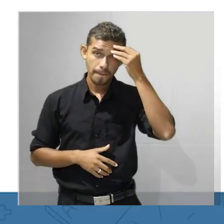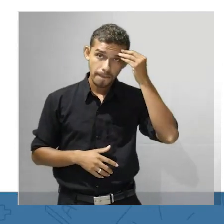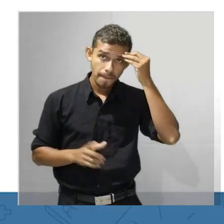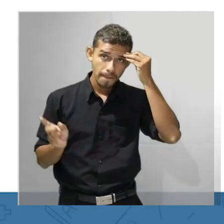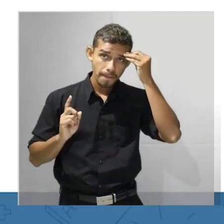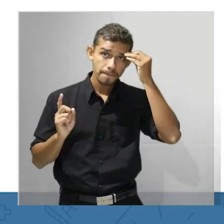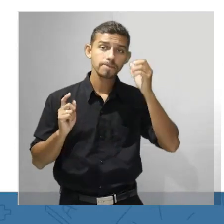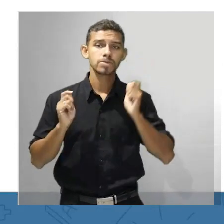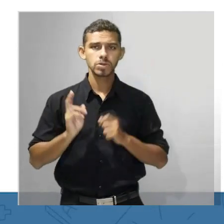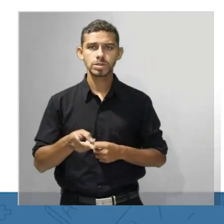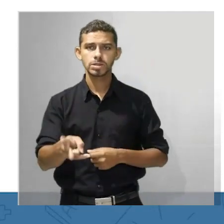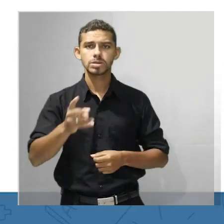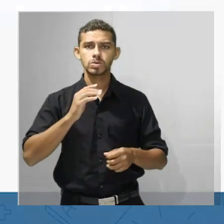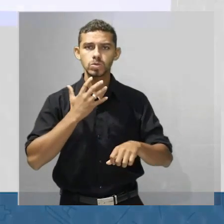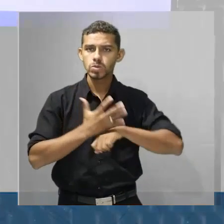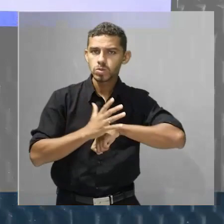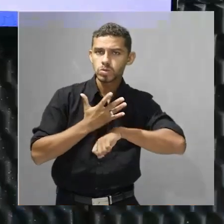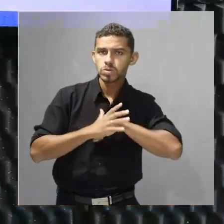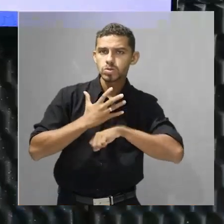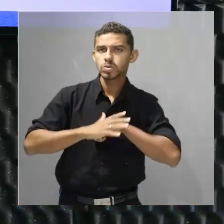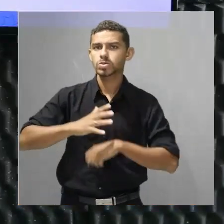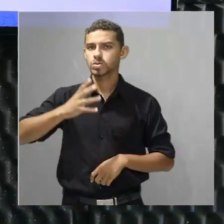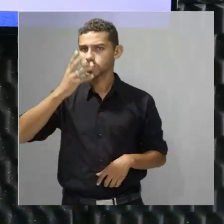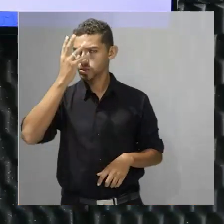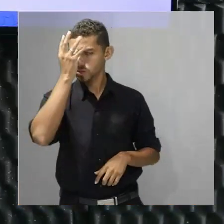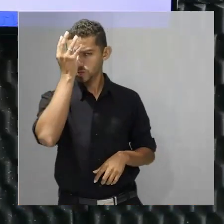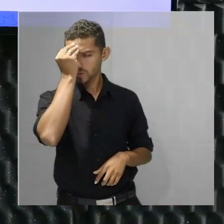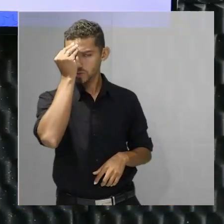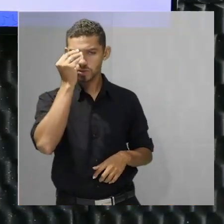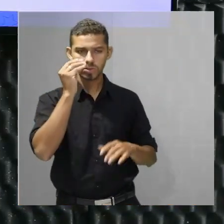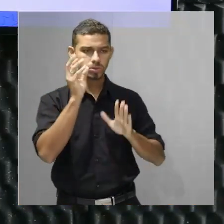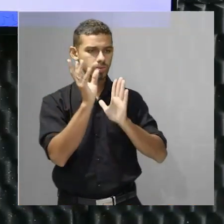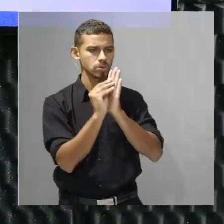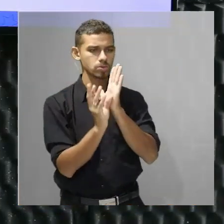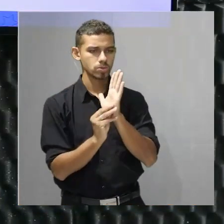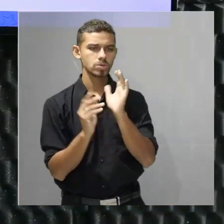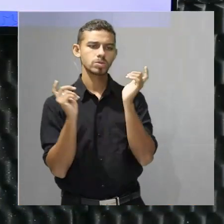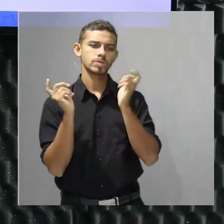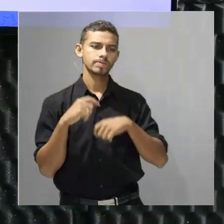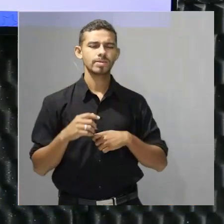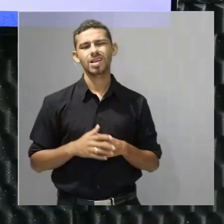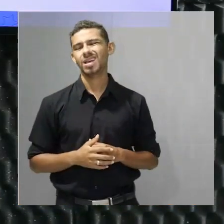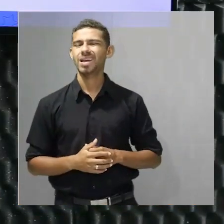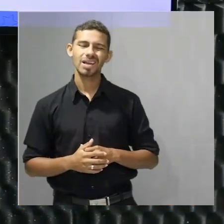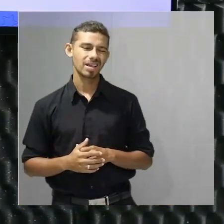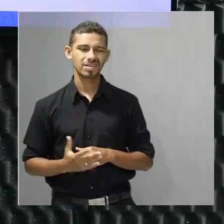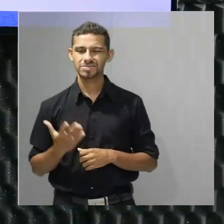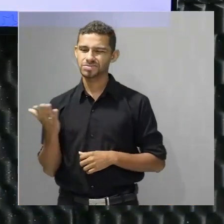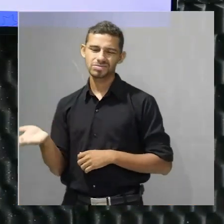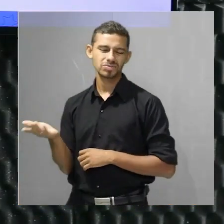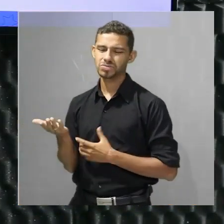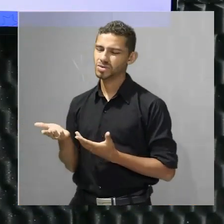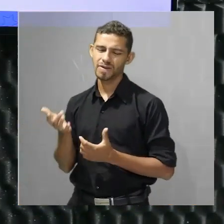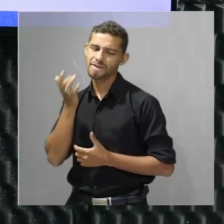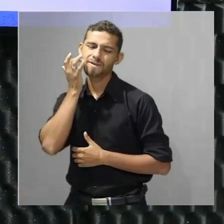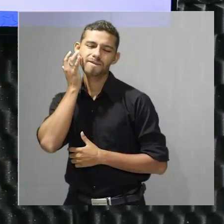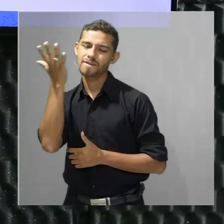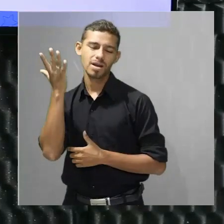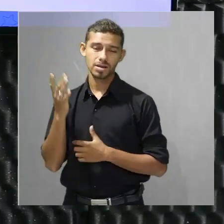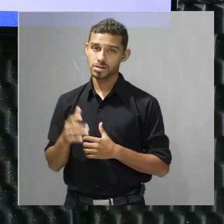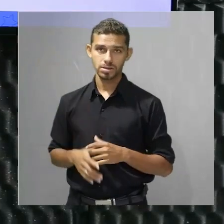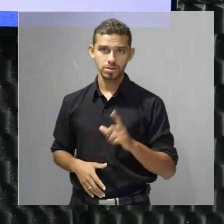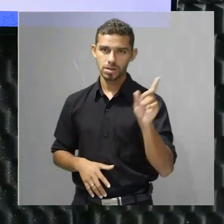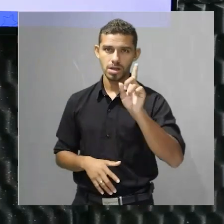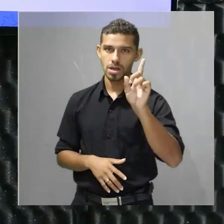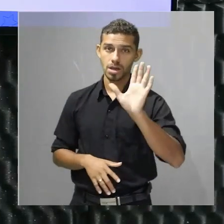exercitar o conteúdo Às vezes a gente a denotação com anotação muito fácil Vou tirar isso de letra e quando